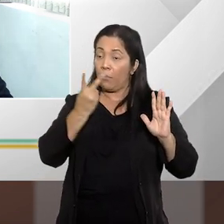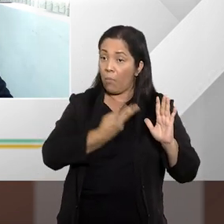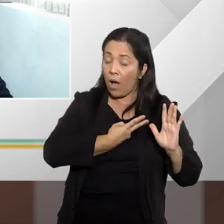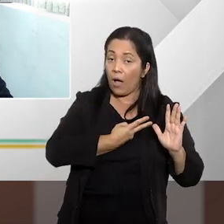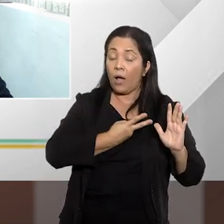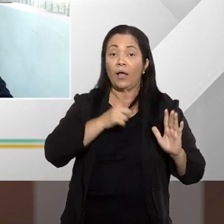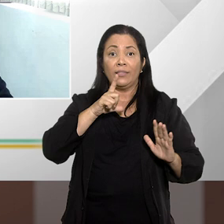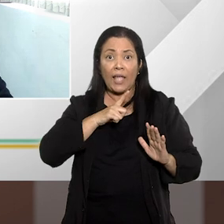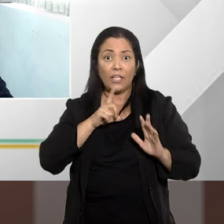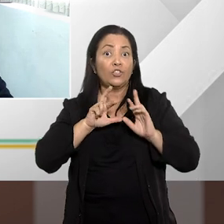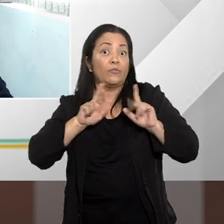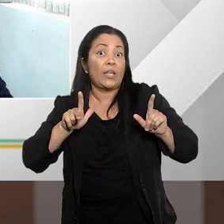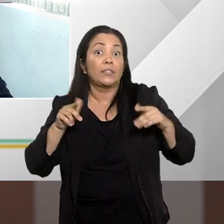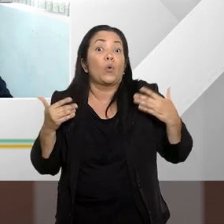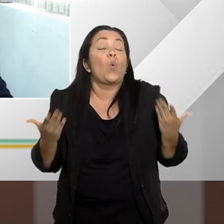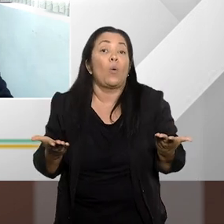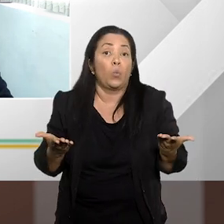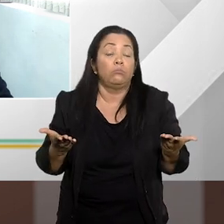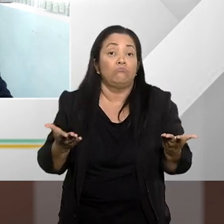principais diferenças?